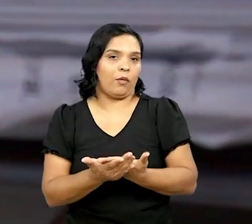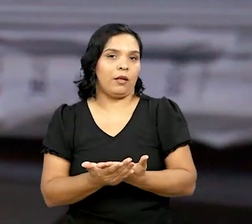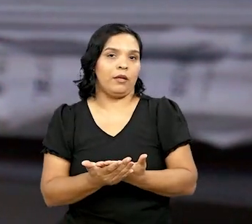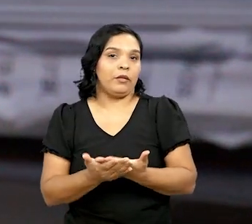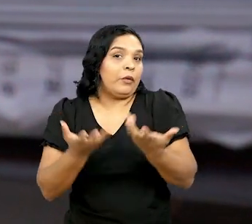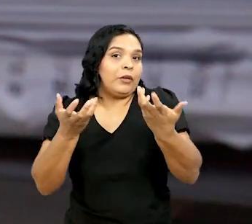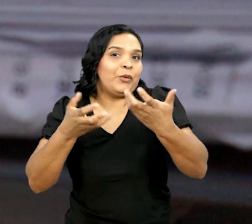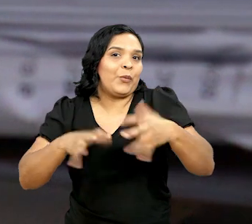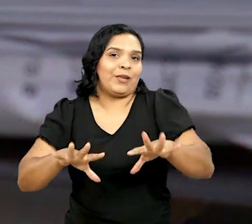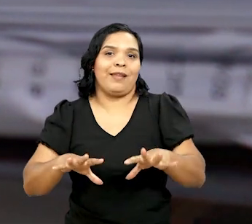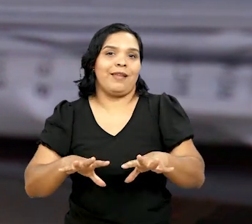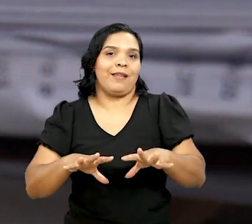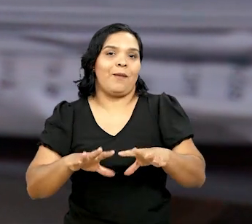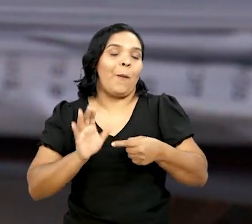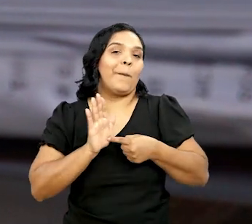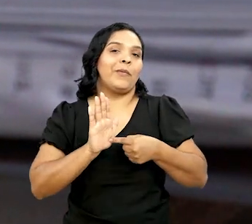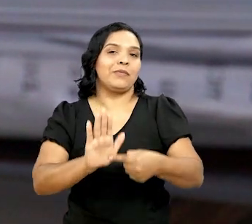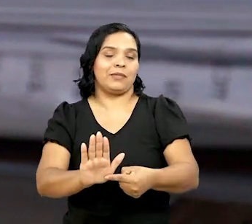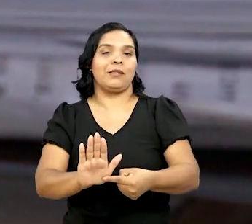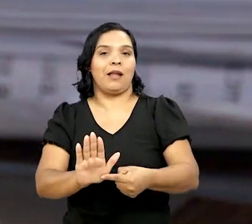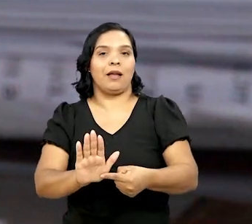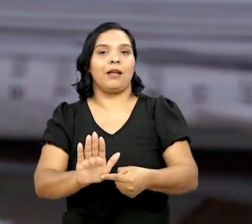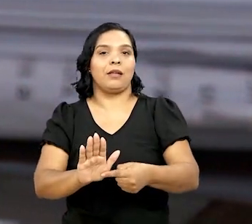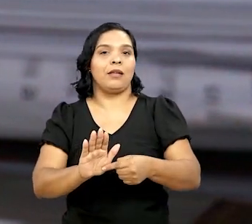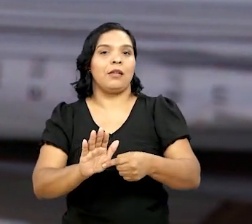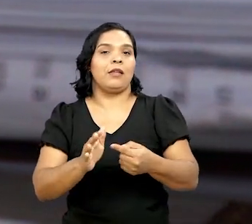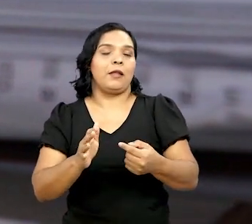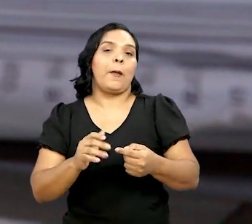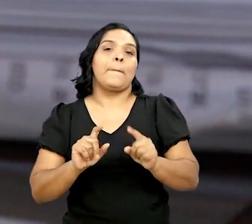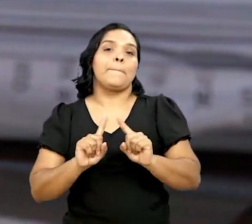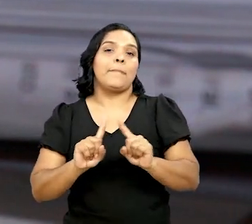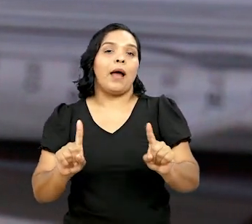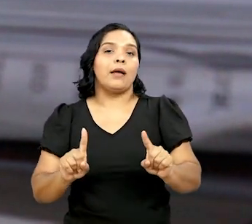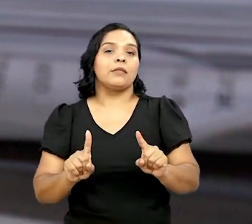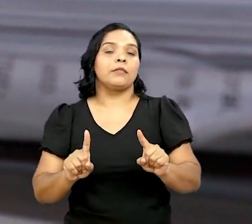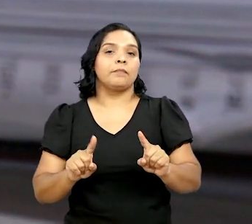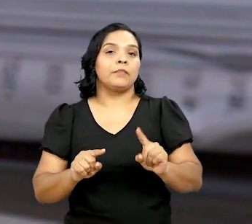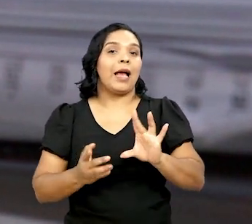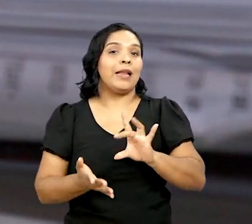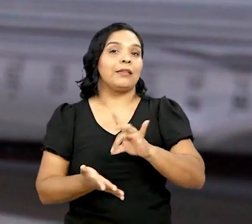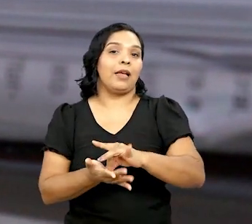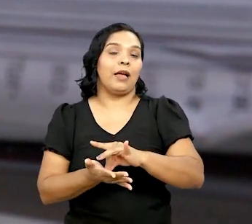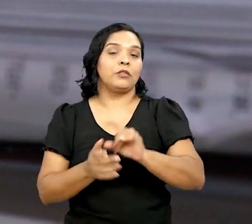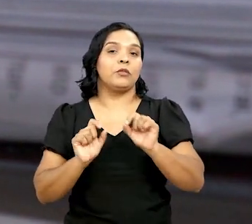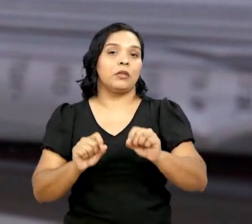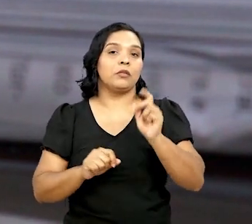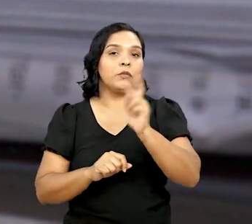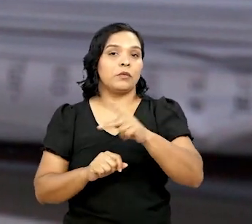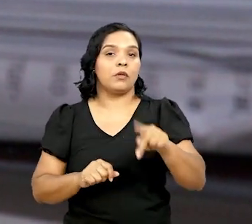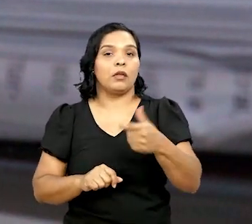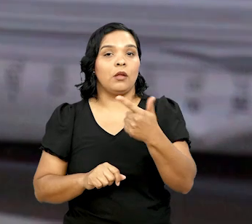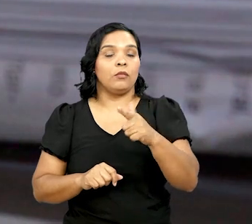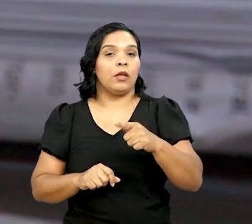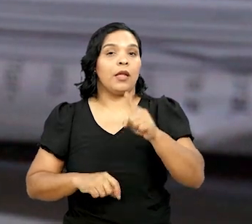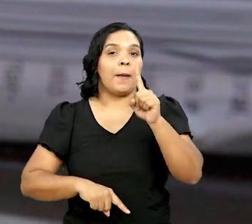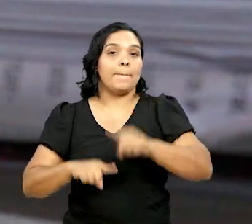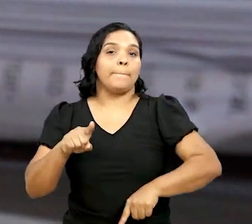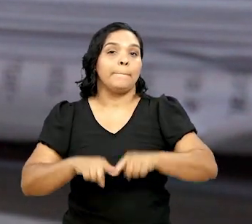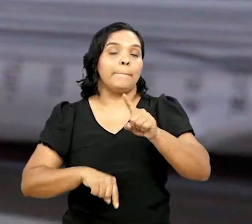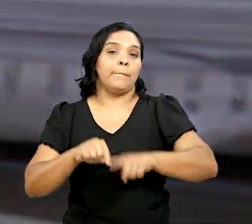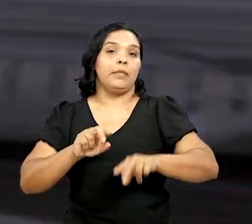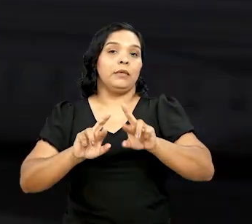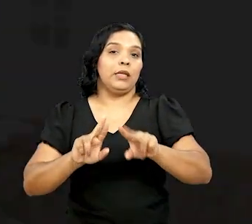aula. Mas não que eles não queiram colocar, ou eles não queiram inserir, mas que a realidade acontece é que esses professores não